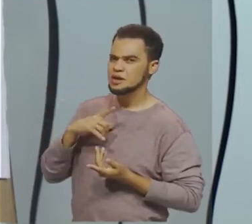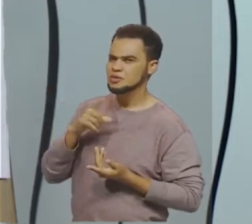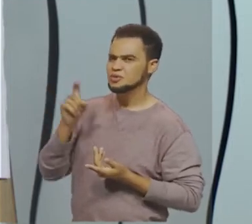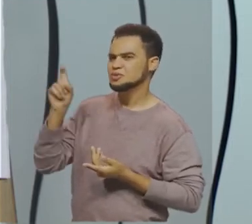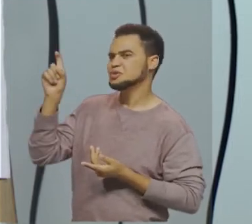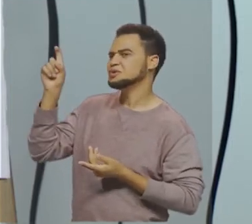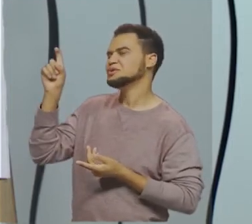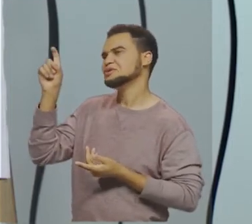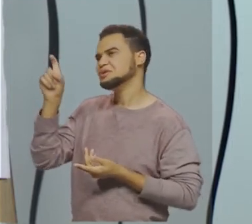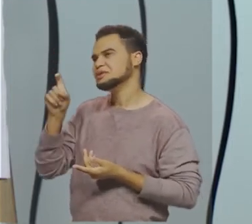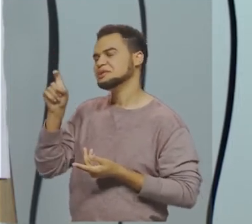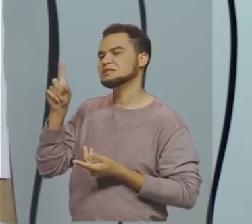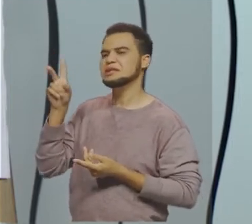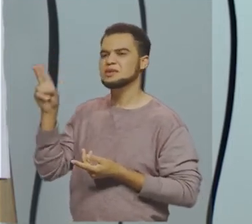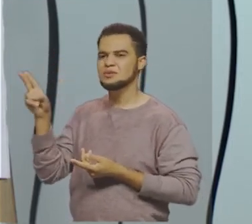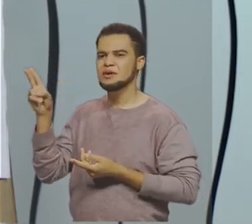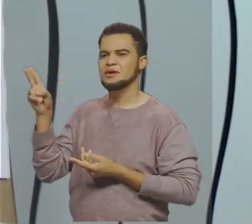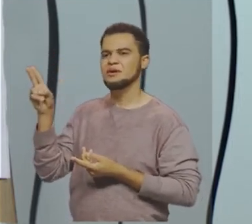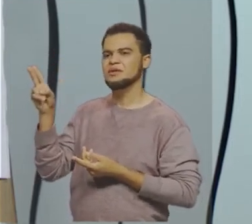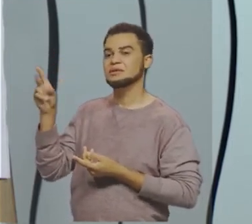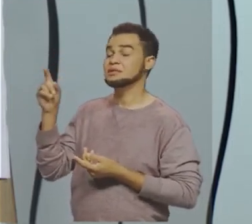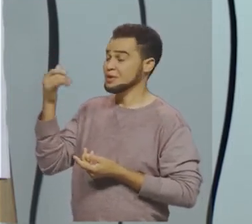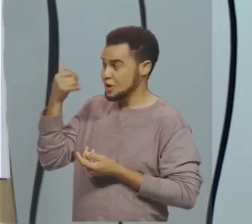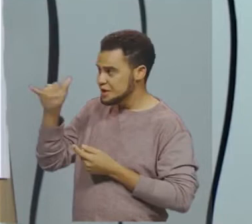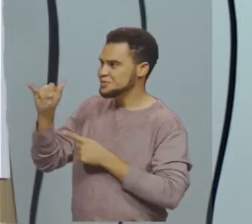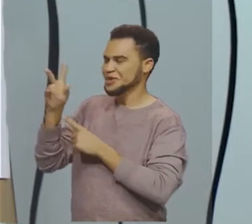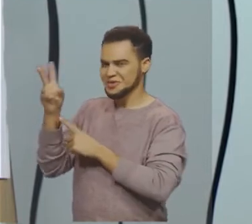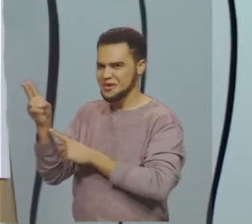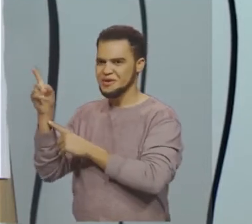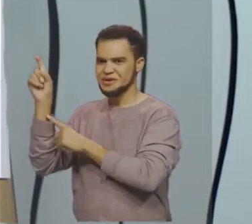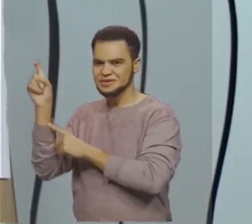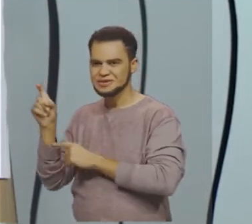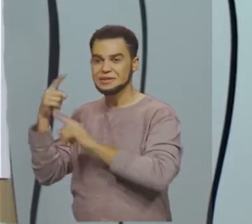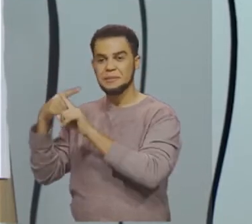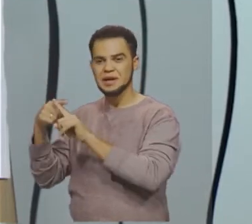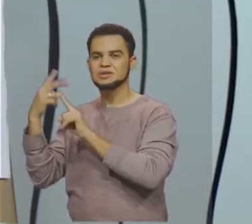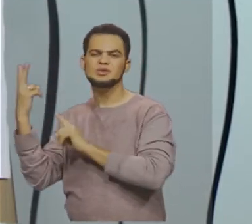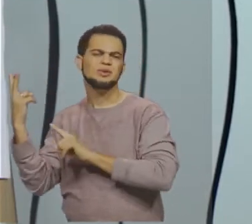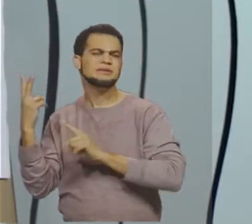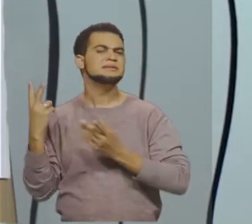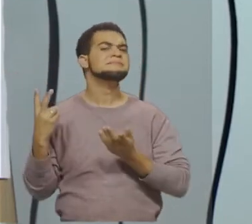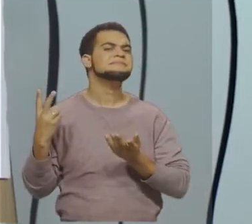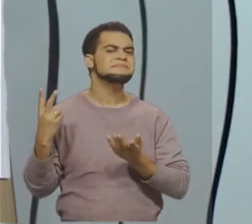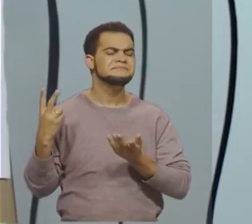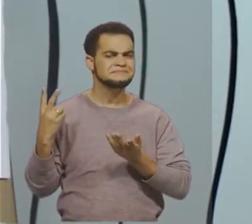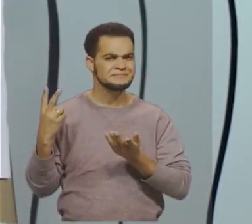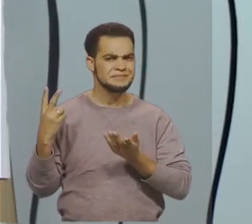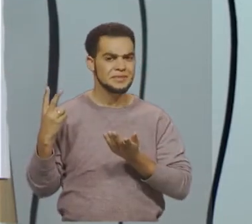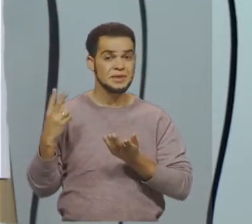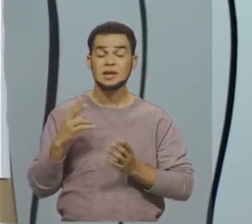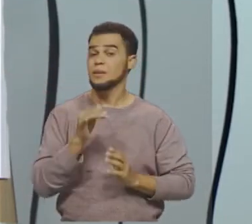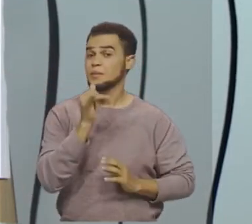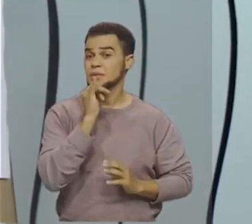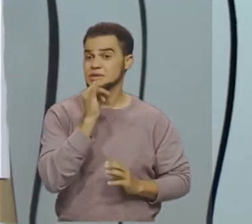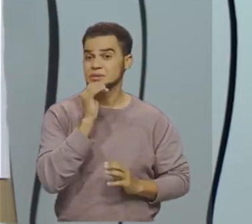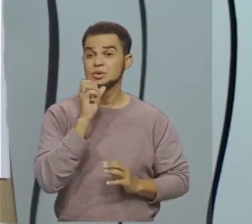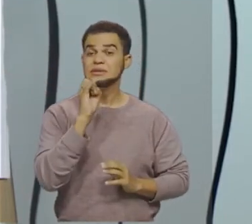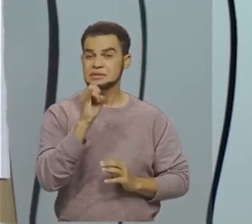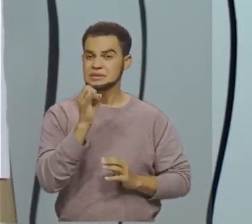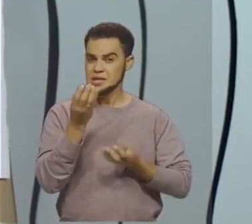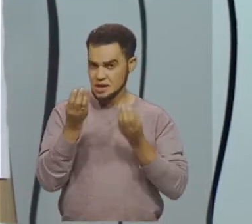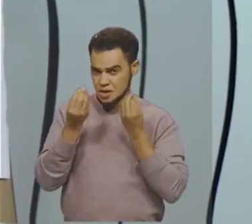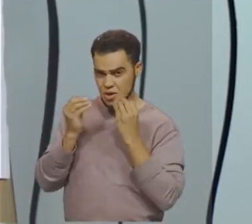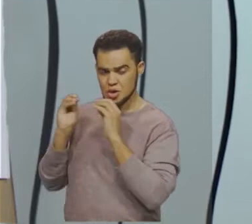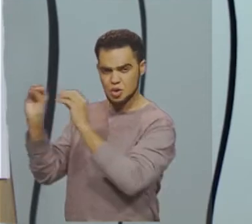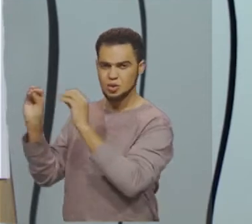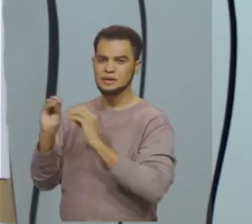x mais 2, x mais 2, se eu colocar os valores